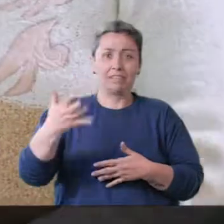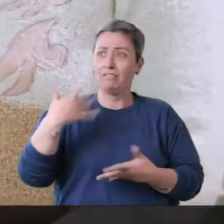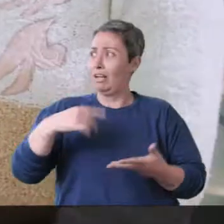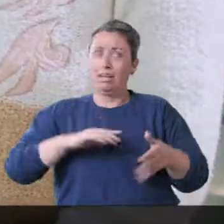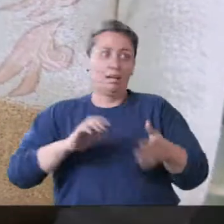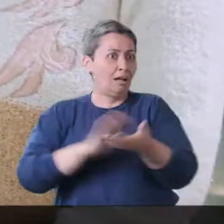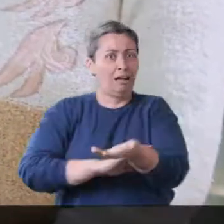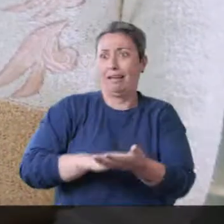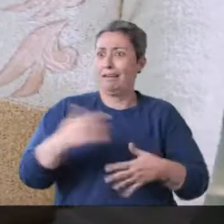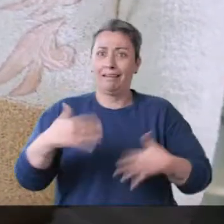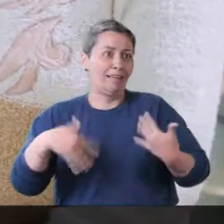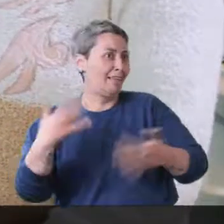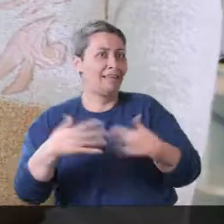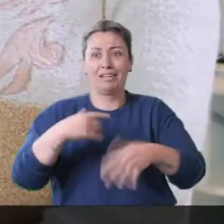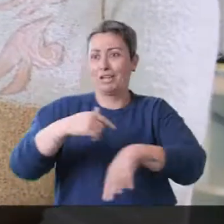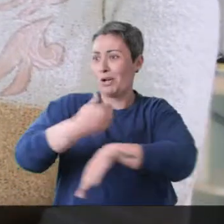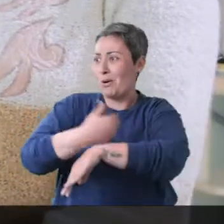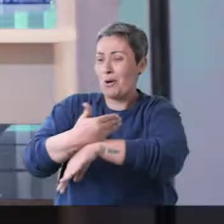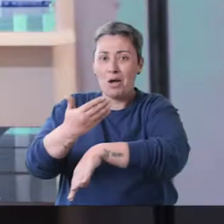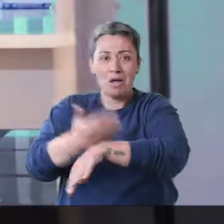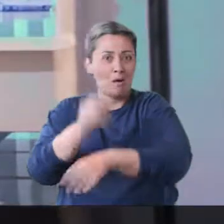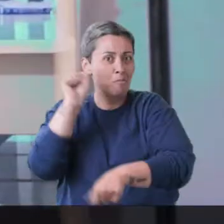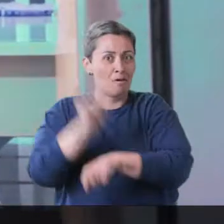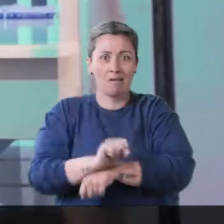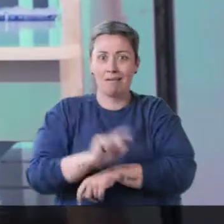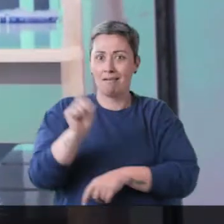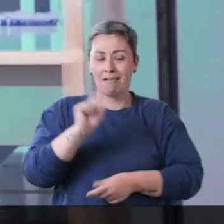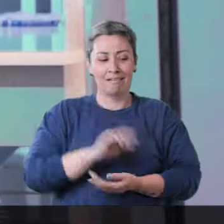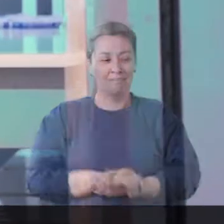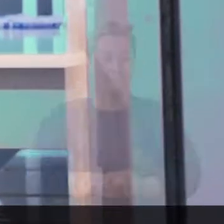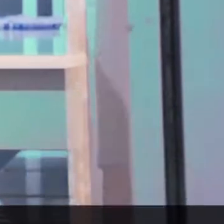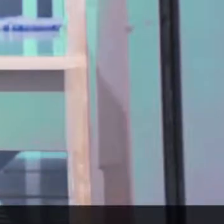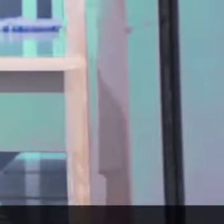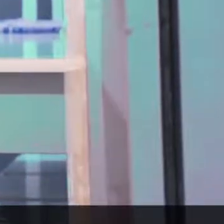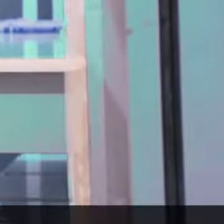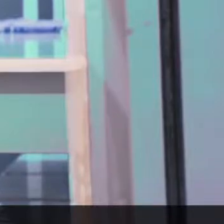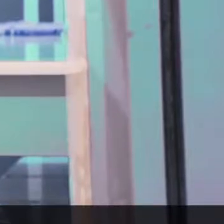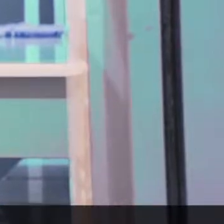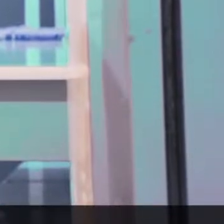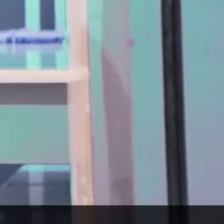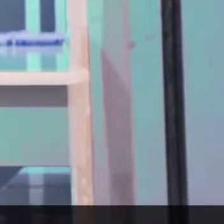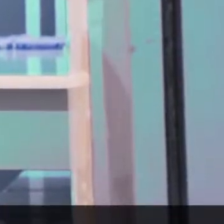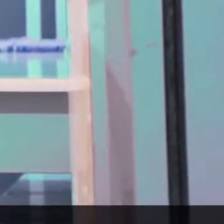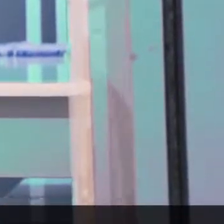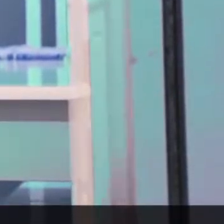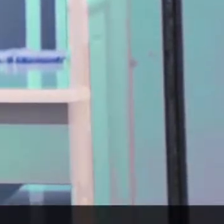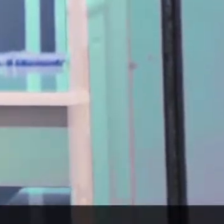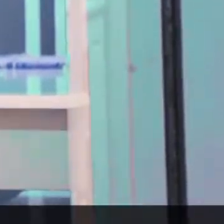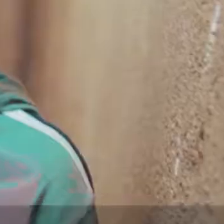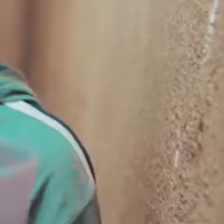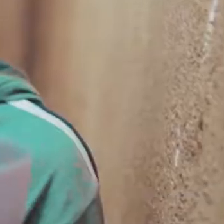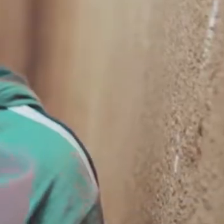agitação dele, é o tempo todo, ele não para. Bom dia, vou escovar os dentes.